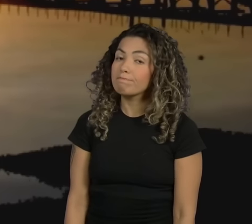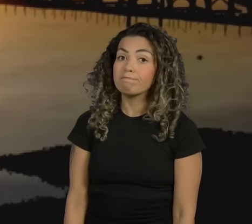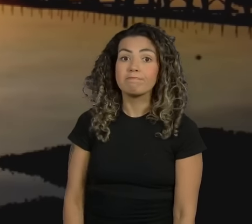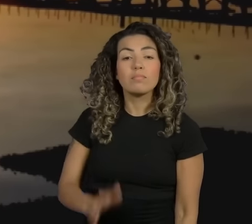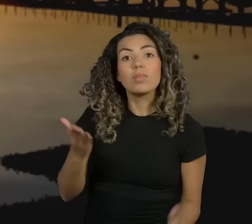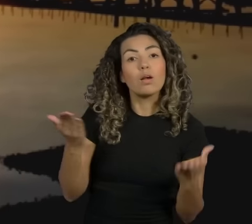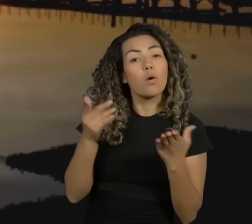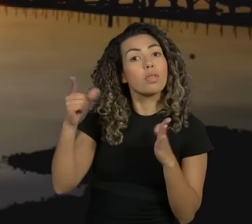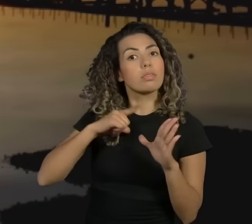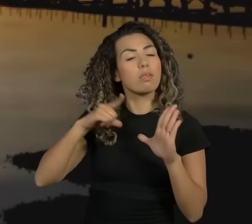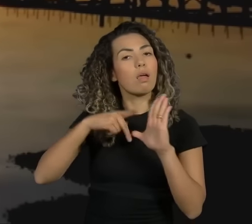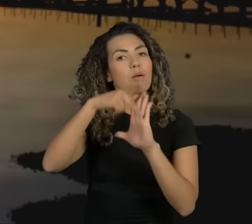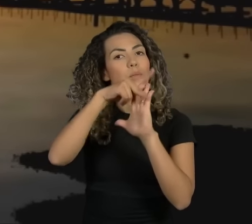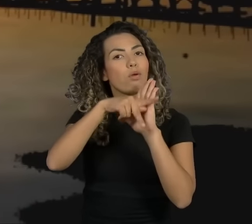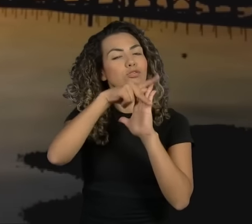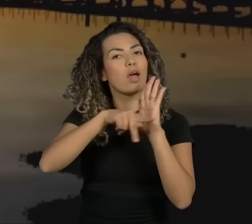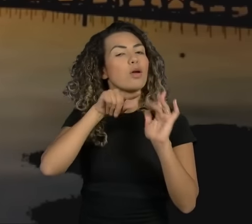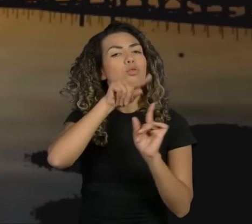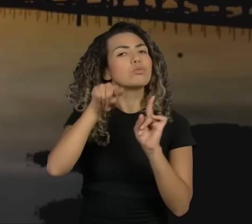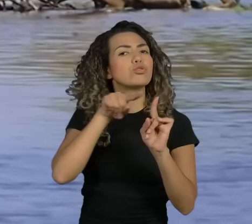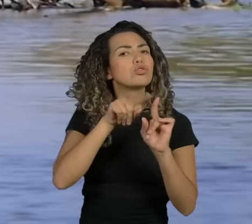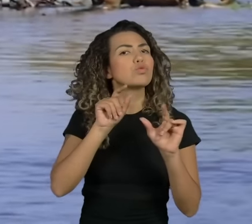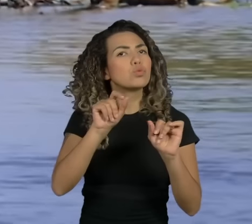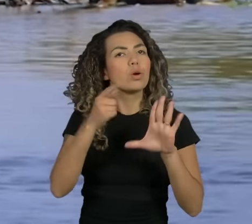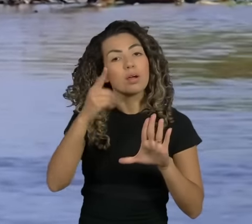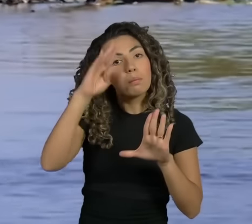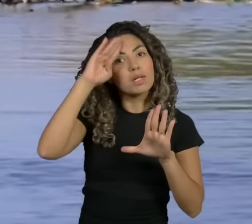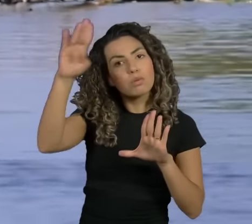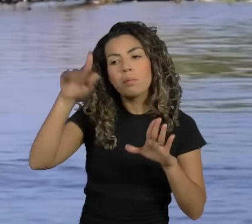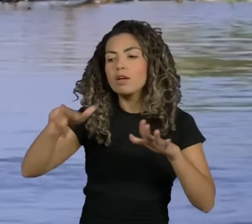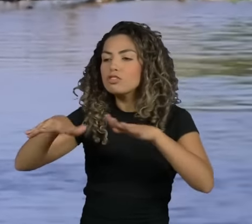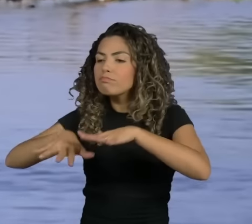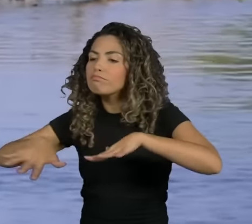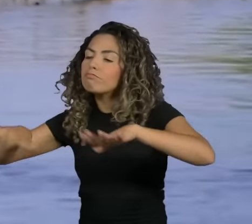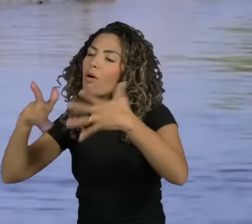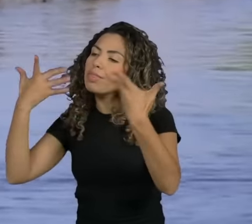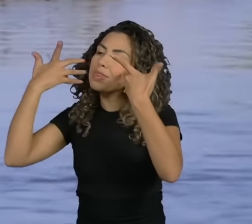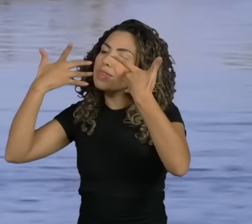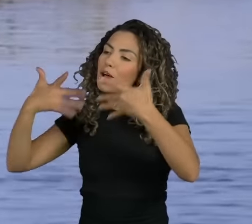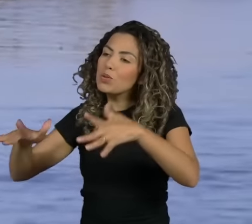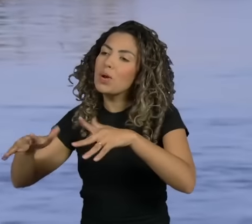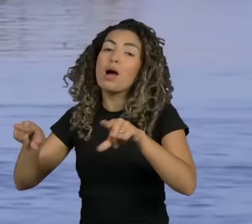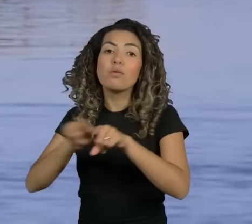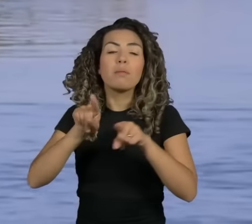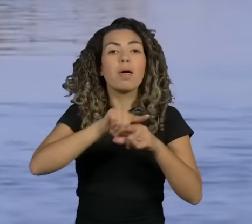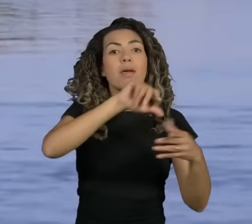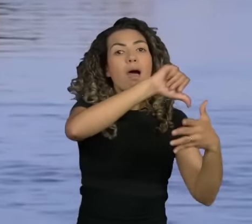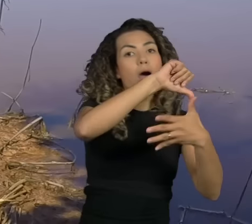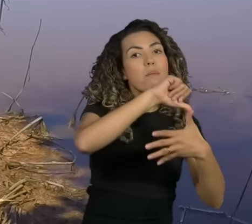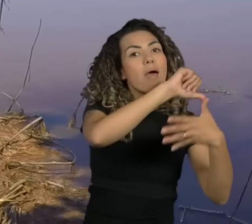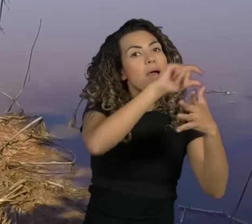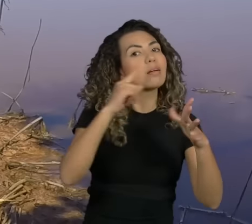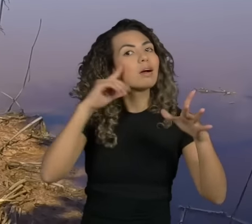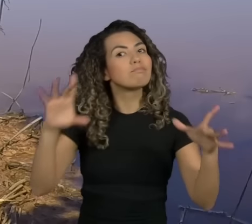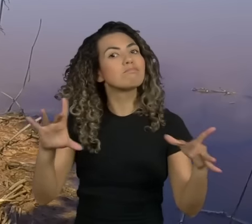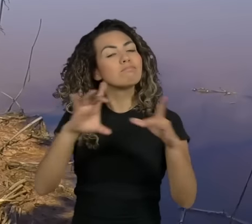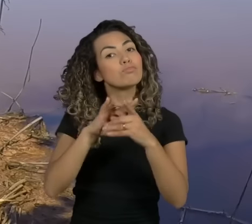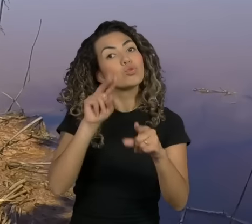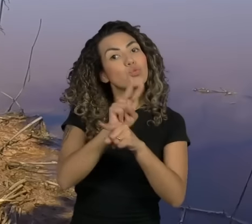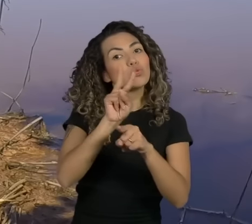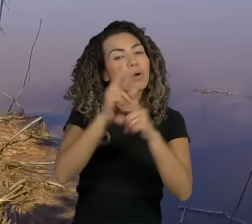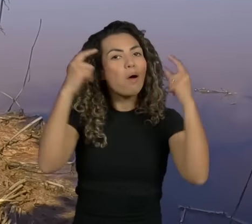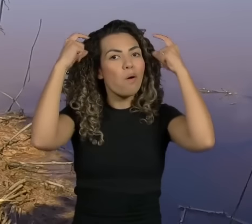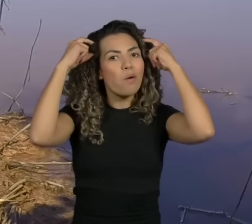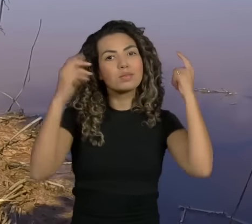Conheça o projeto que vai conectar áreas naturais da América do Sul e salvar espécies ameaçadas como a